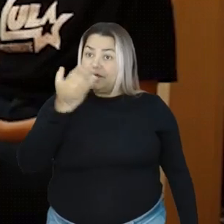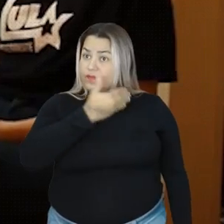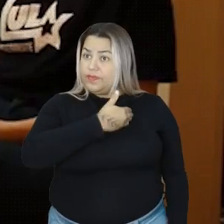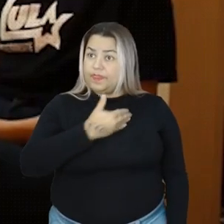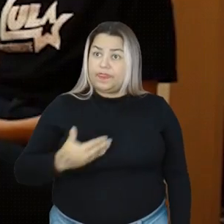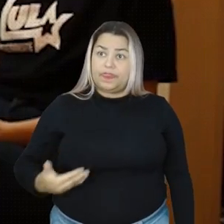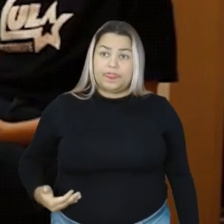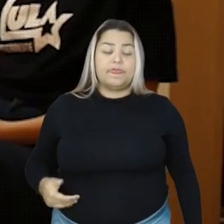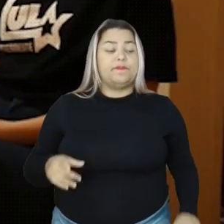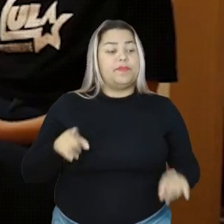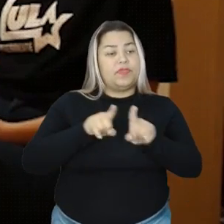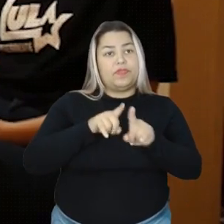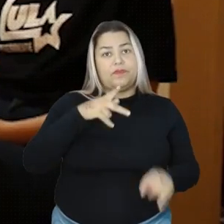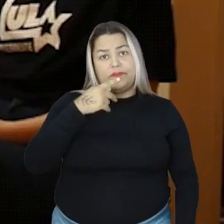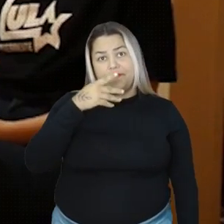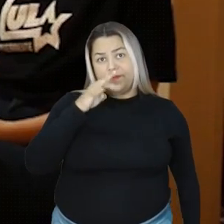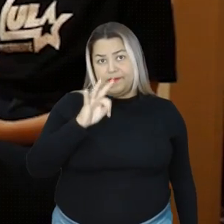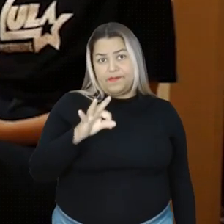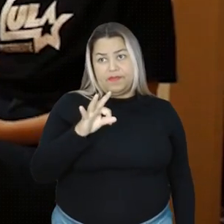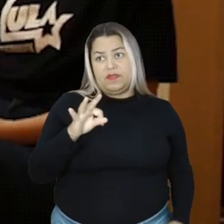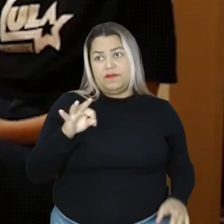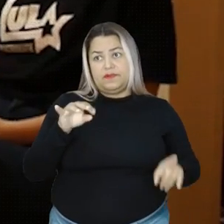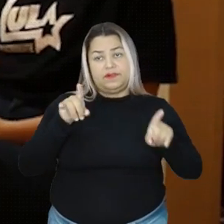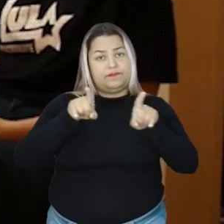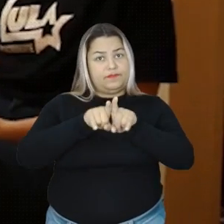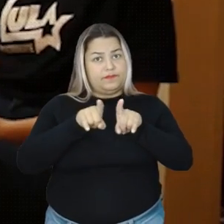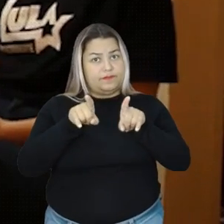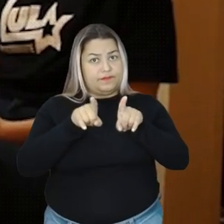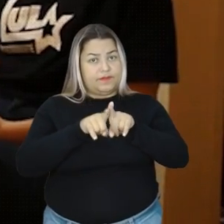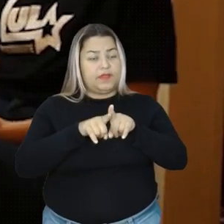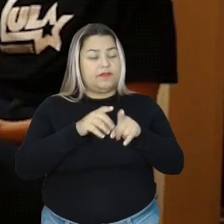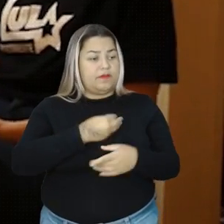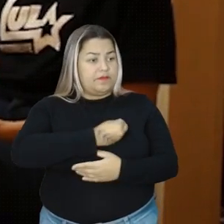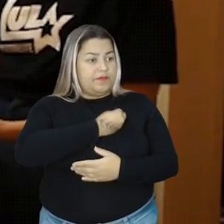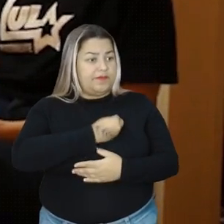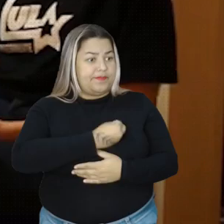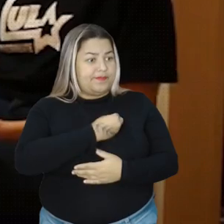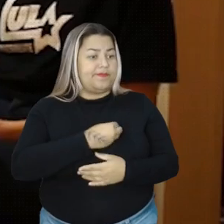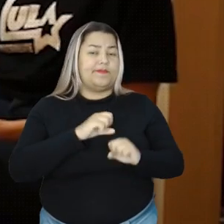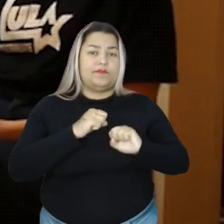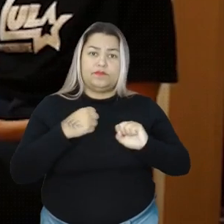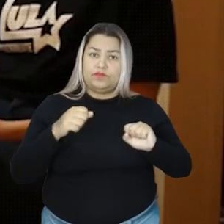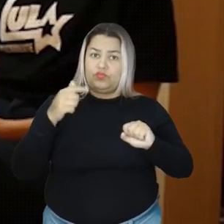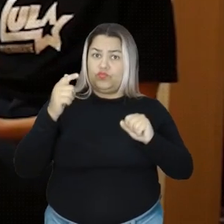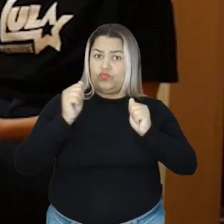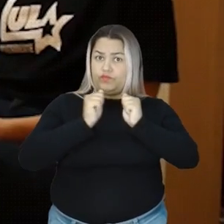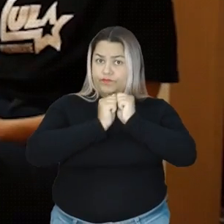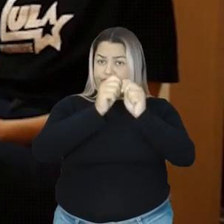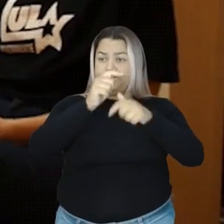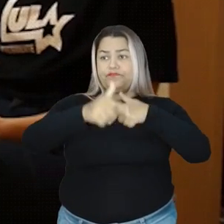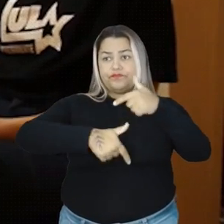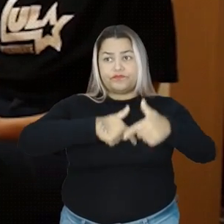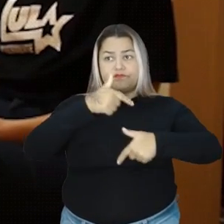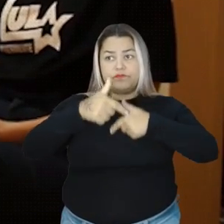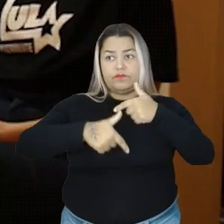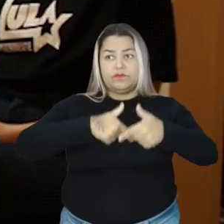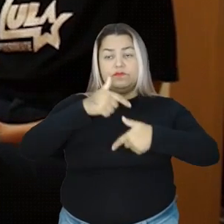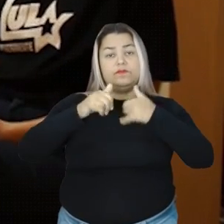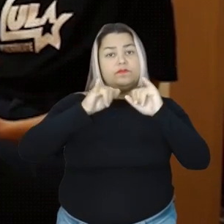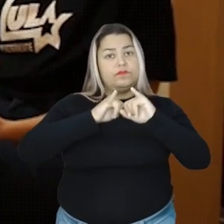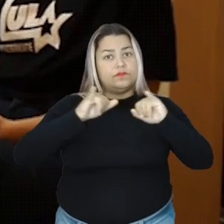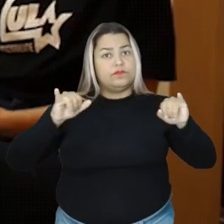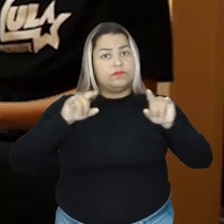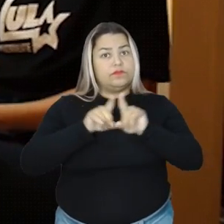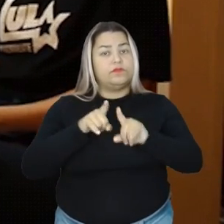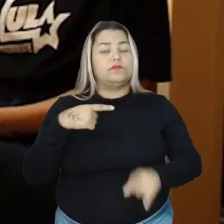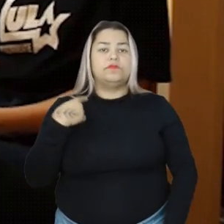com o PT, que era o partido que estava disputando com eles, uma presença maior na área junto aos trabalhadores. Bom, o certo é que